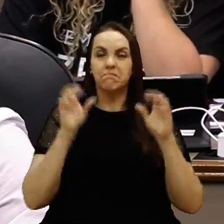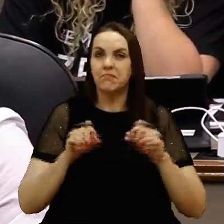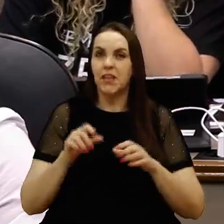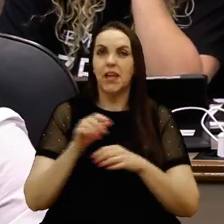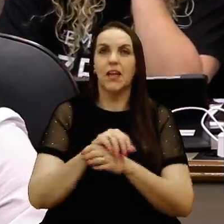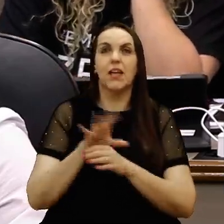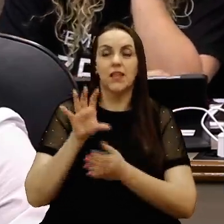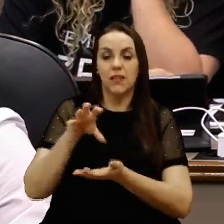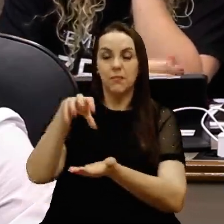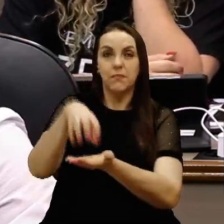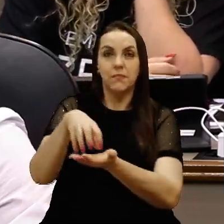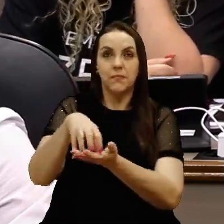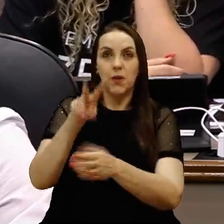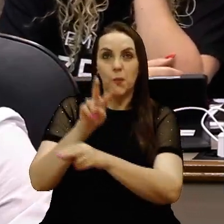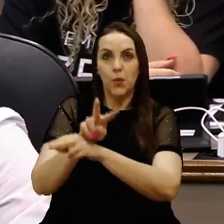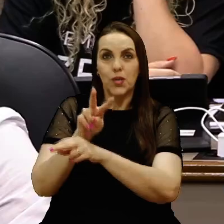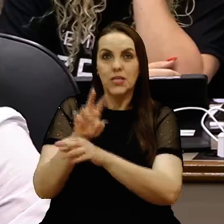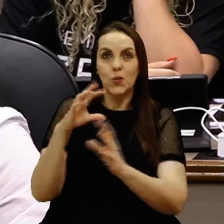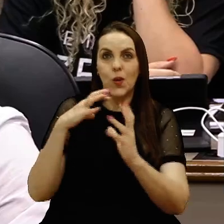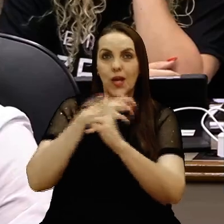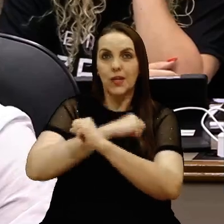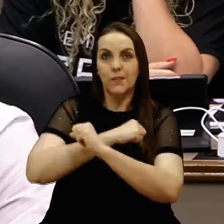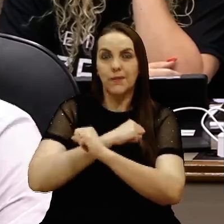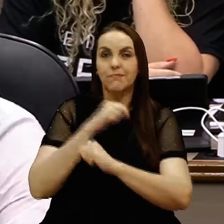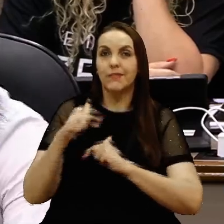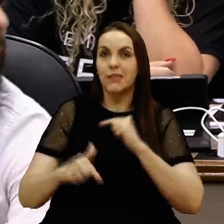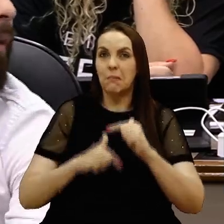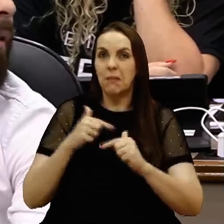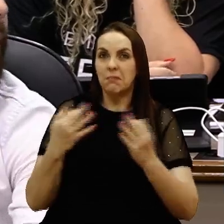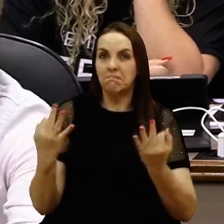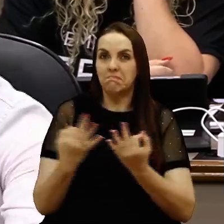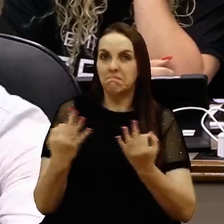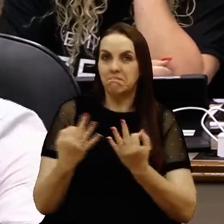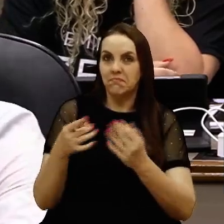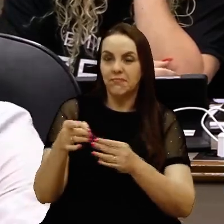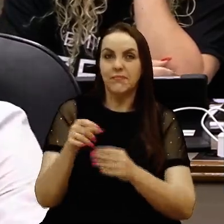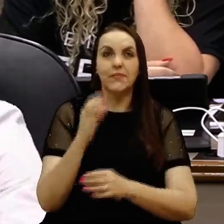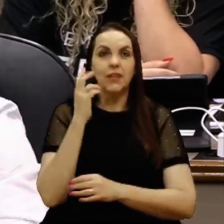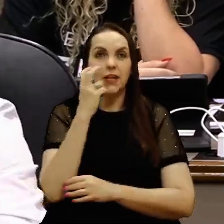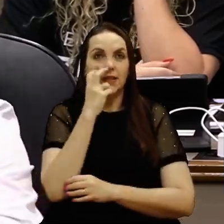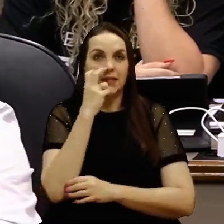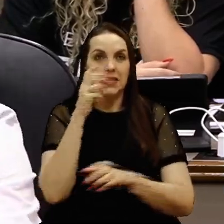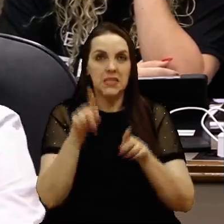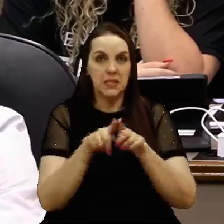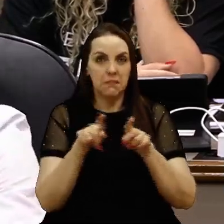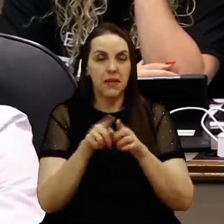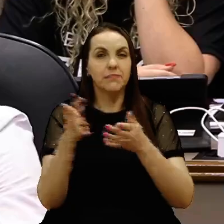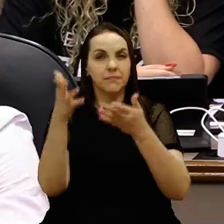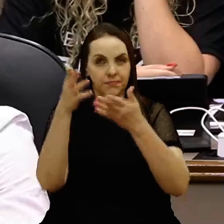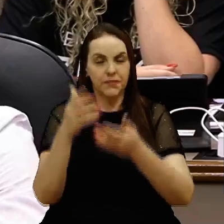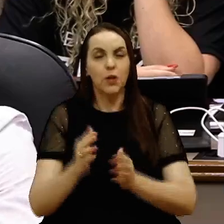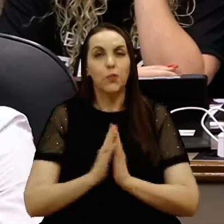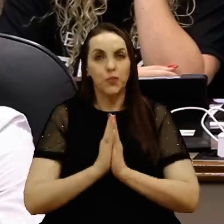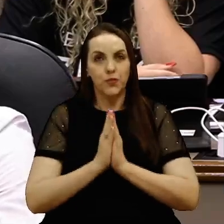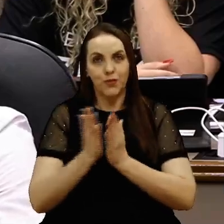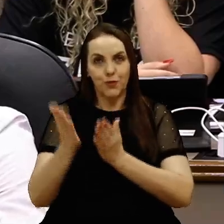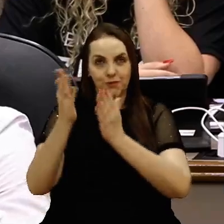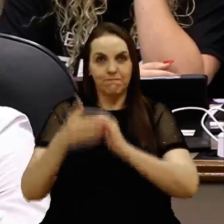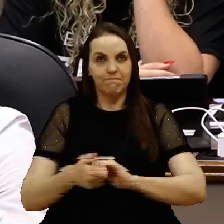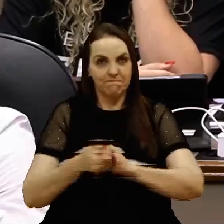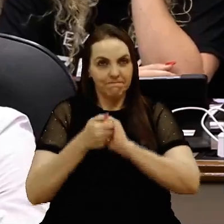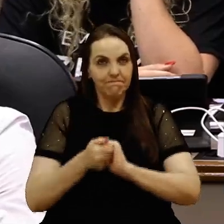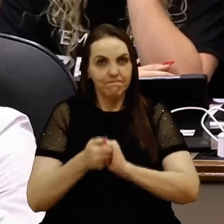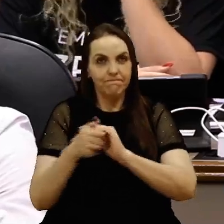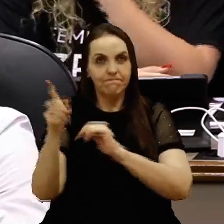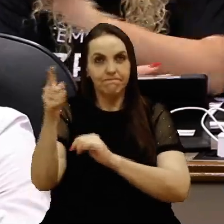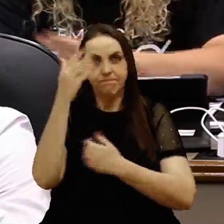Proteção Animal pelo trabalho que tem desenvolvido. Né, vereadora Andressa, a senhora também, eu gostaria que estendesse, porque a equipe que trabalha